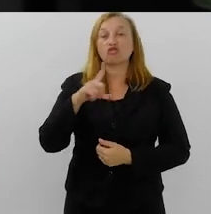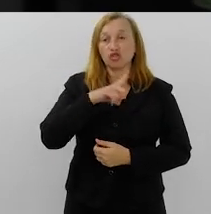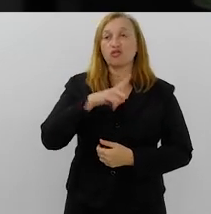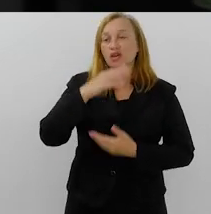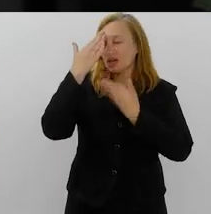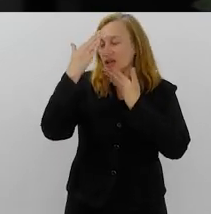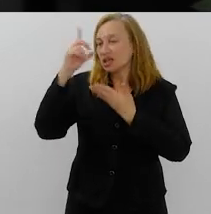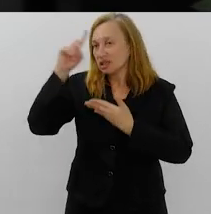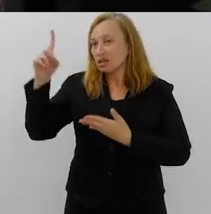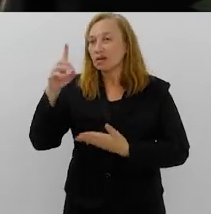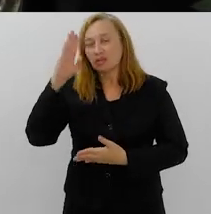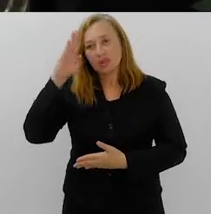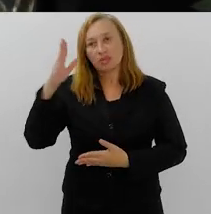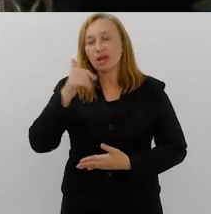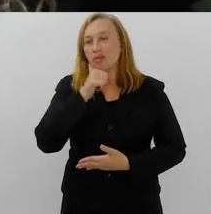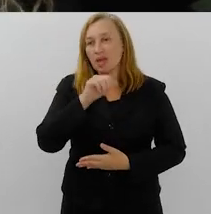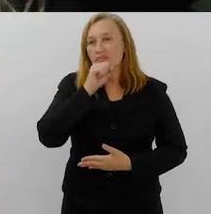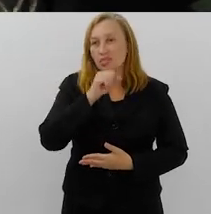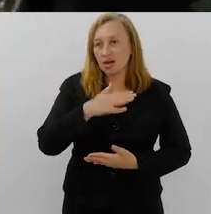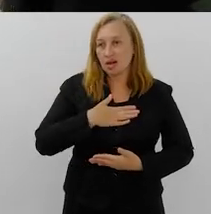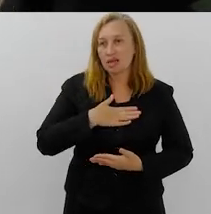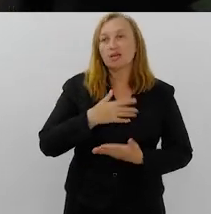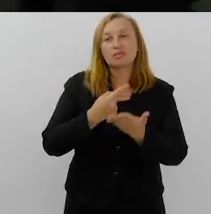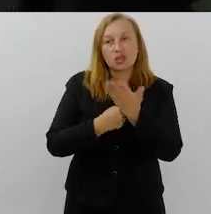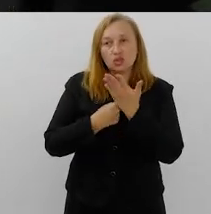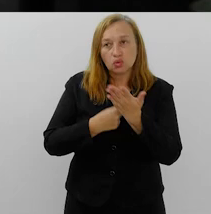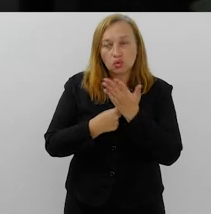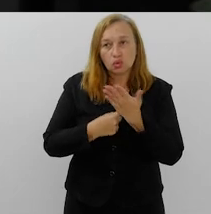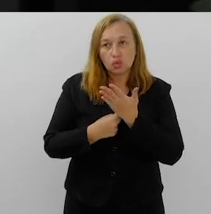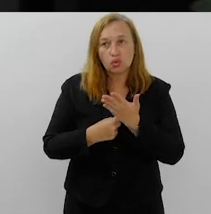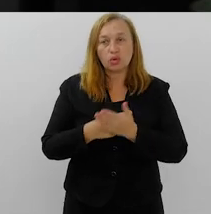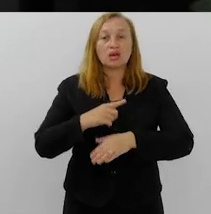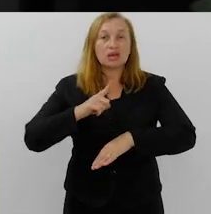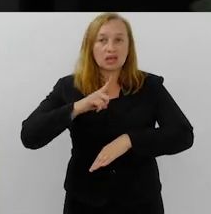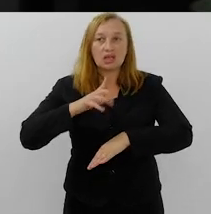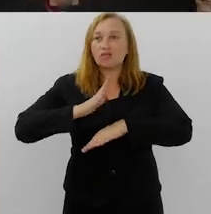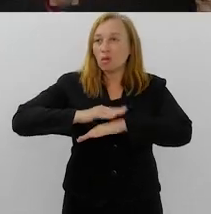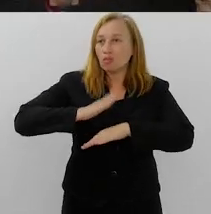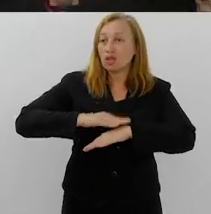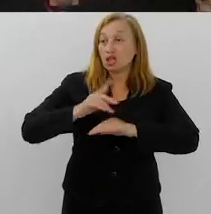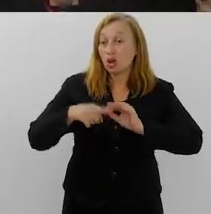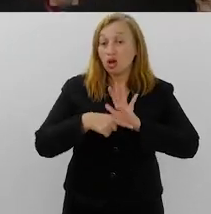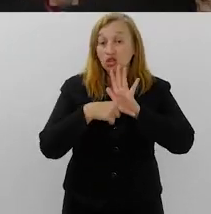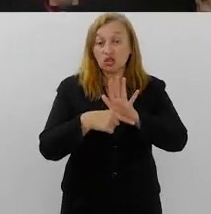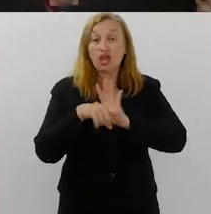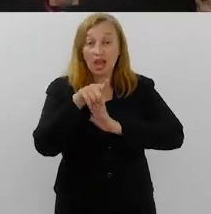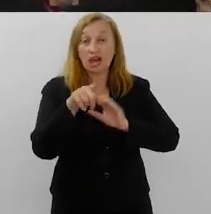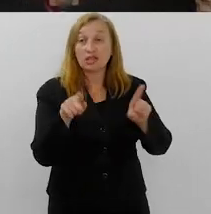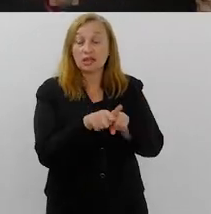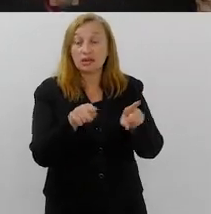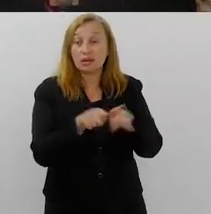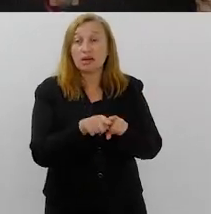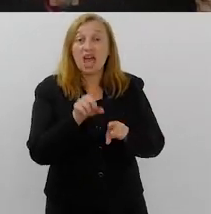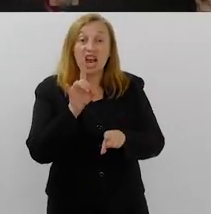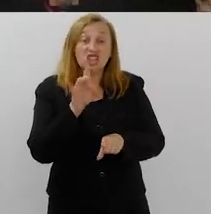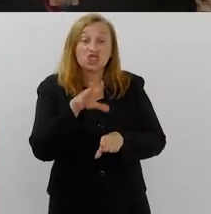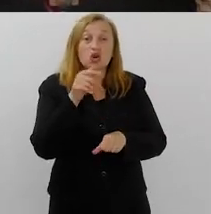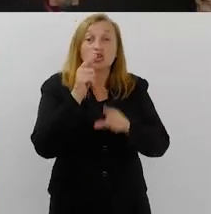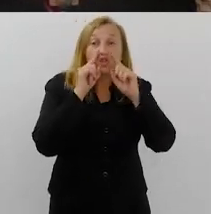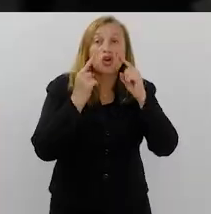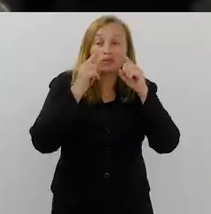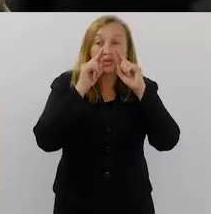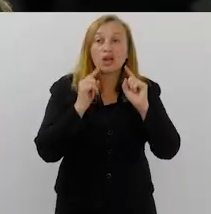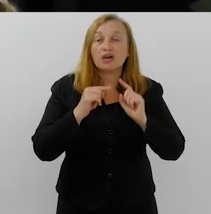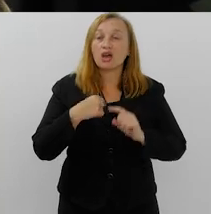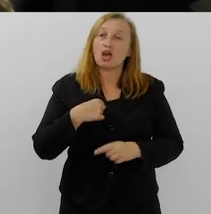familiar é importante eu tive isso graças a Deus principalmente da minha mãe me ajudou muito teve um momento que eu precisei ajudar mais ela porque